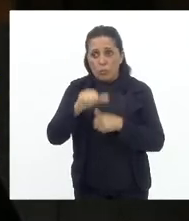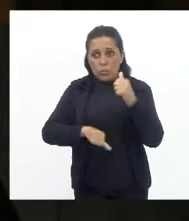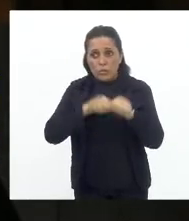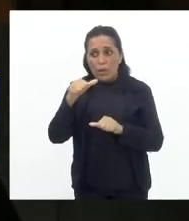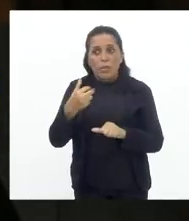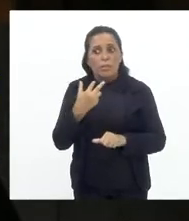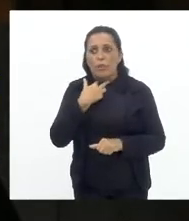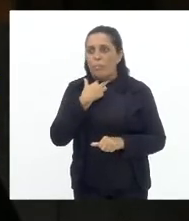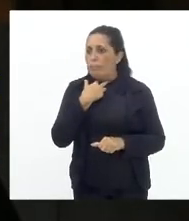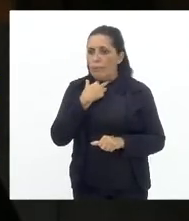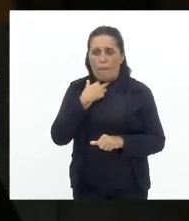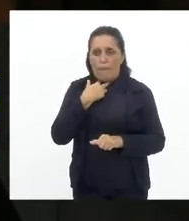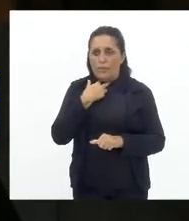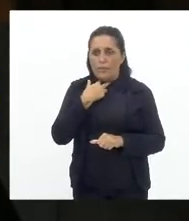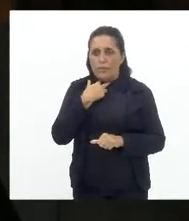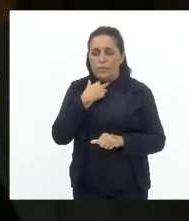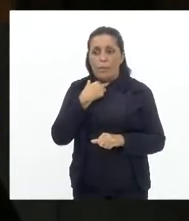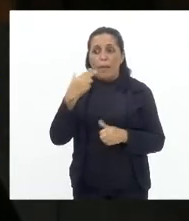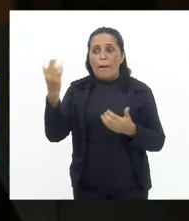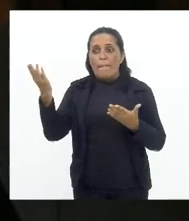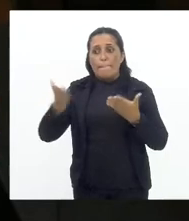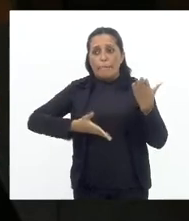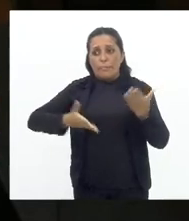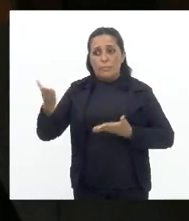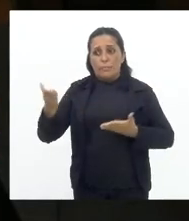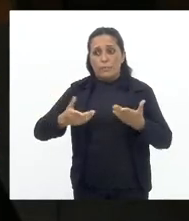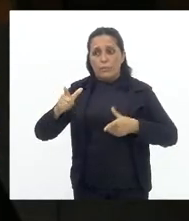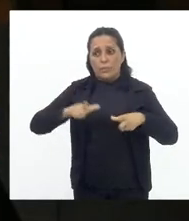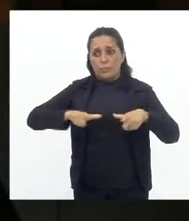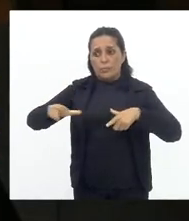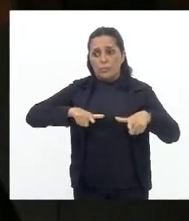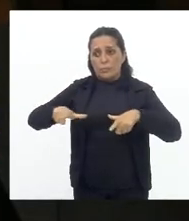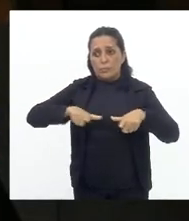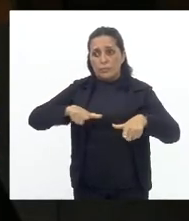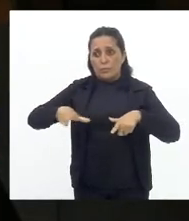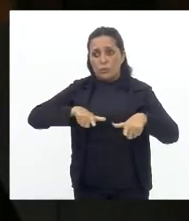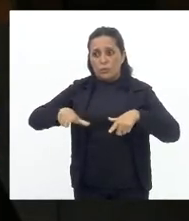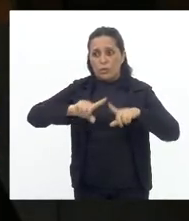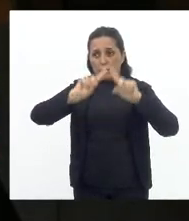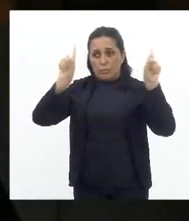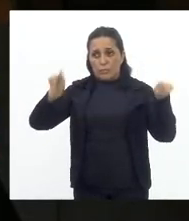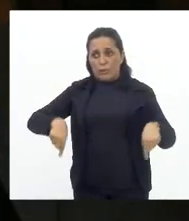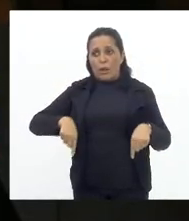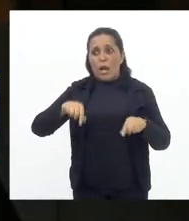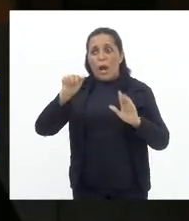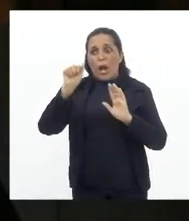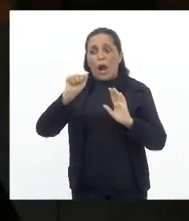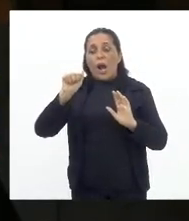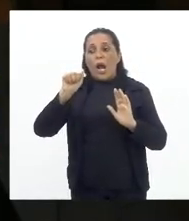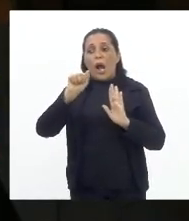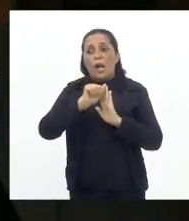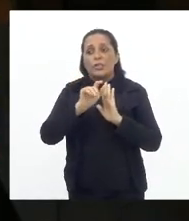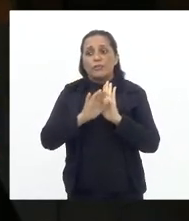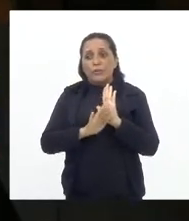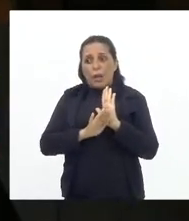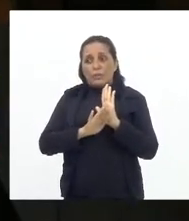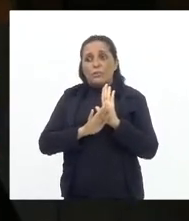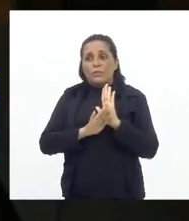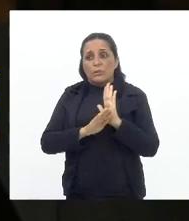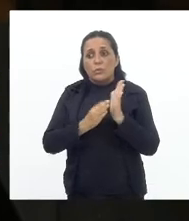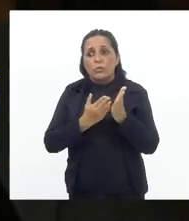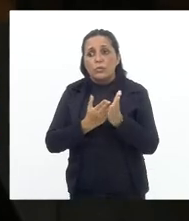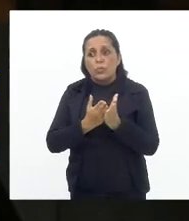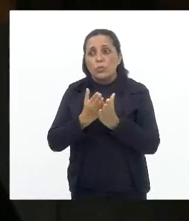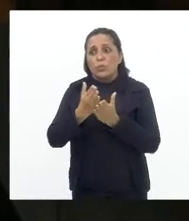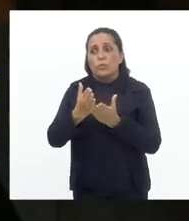não pode ser para servidor que está em atividade que ingressou na sua na sua